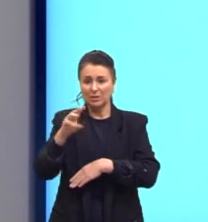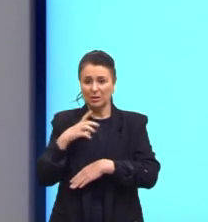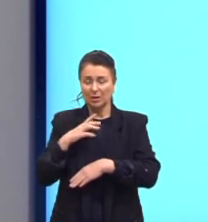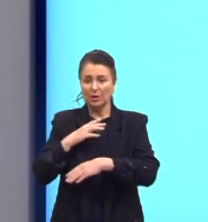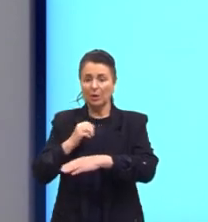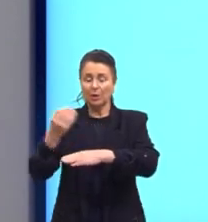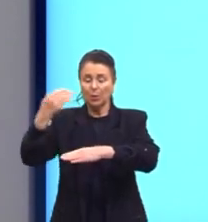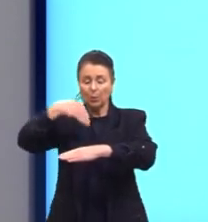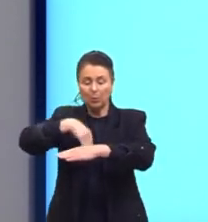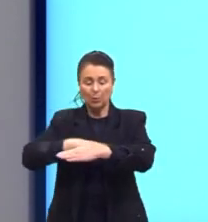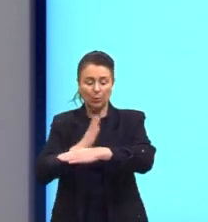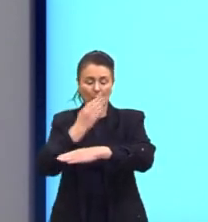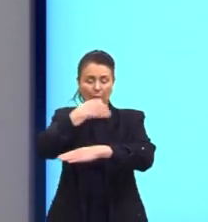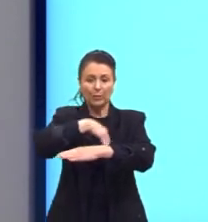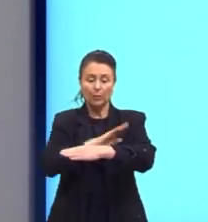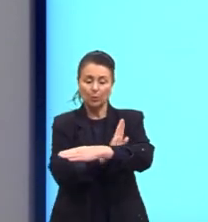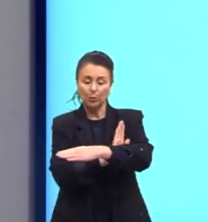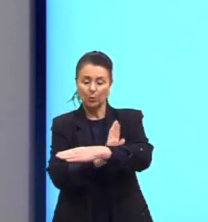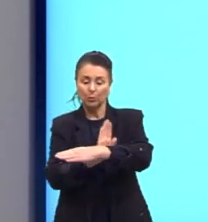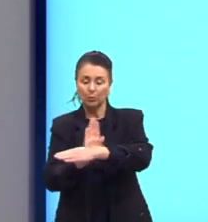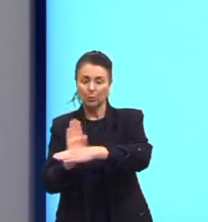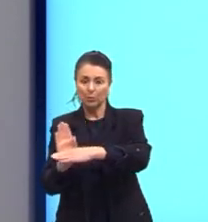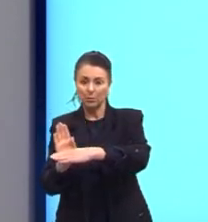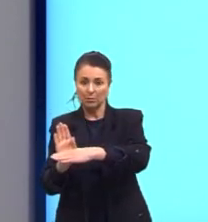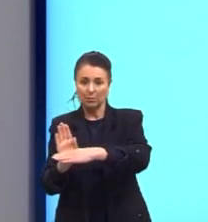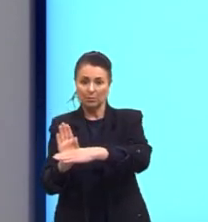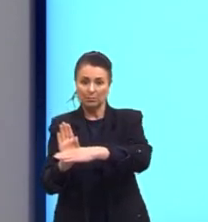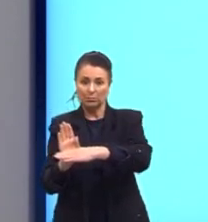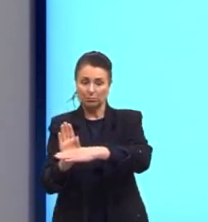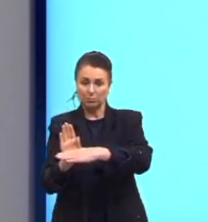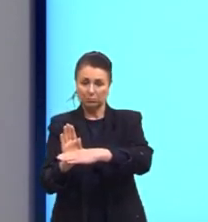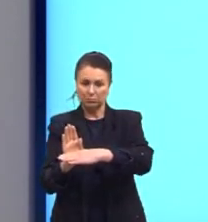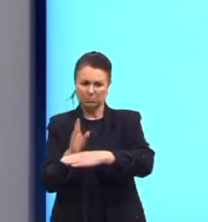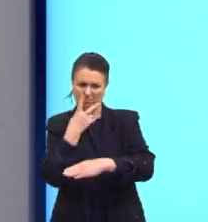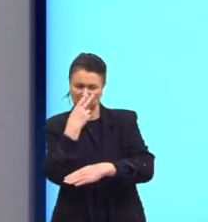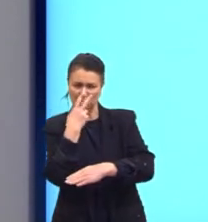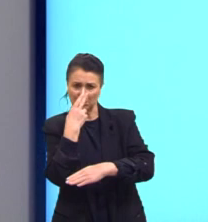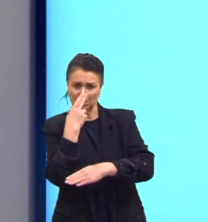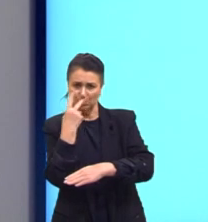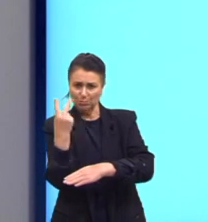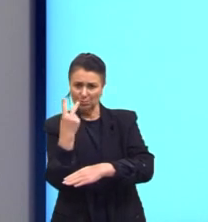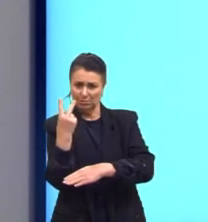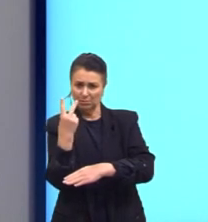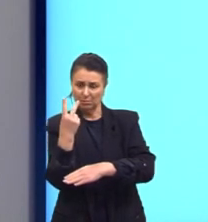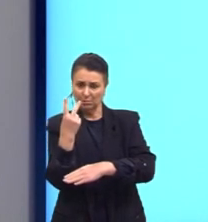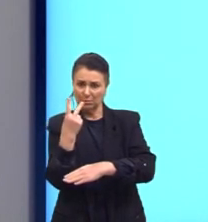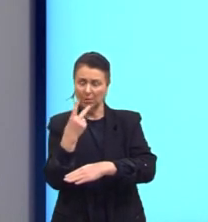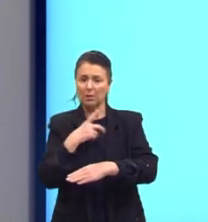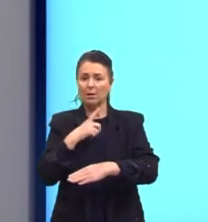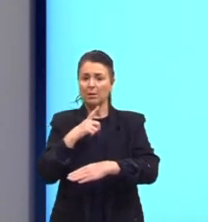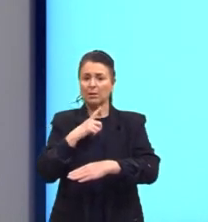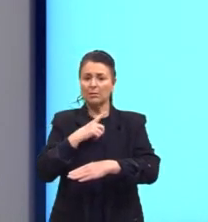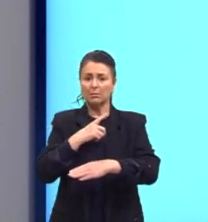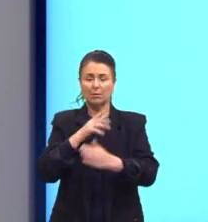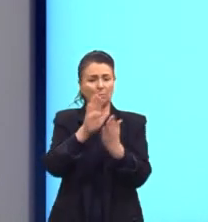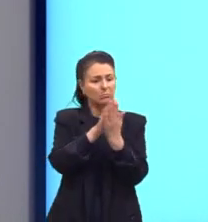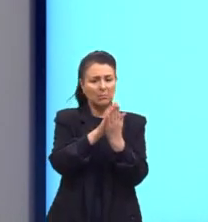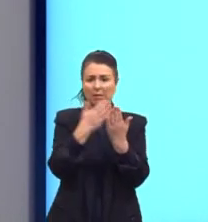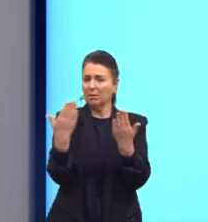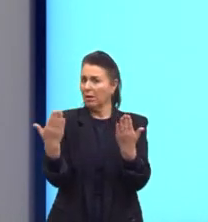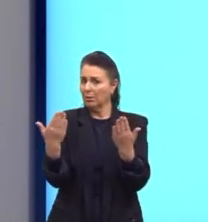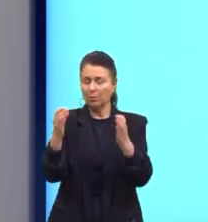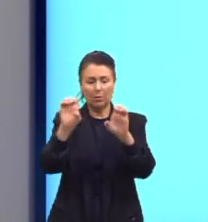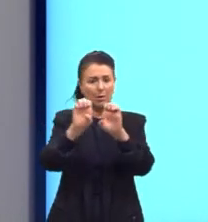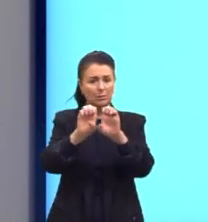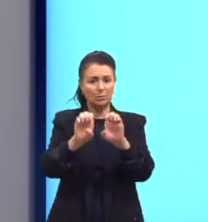golfinho tubarão são estruturas eles são por mais que eles sejam parecidos eles têm eles são análogos são